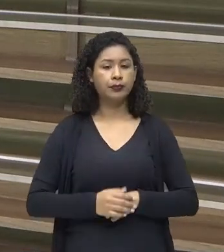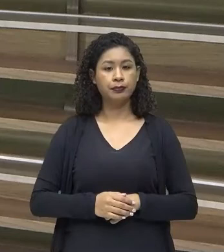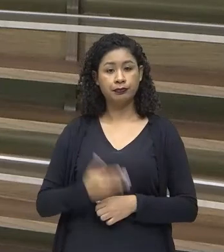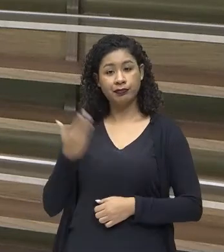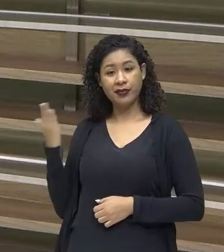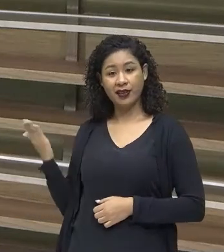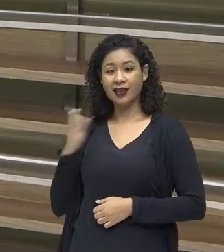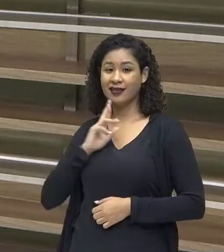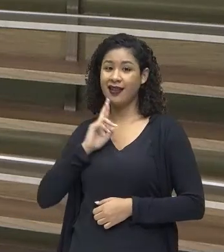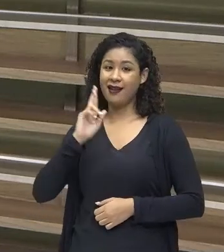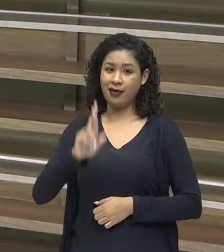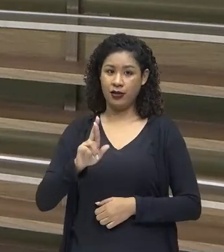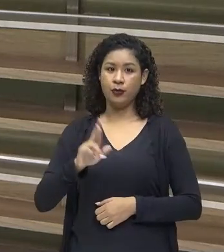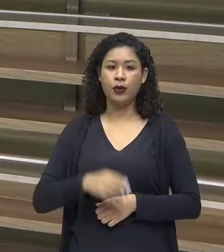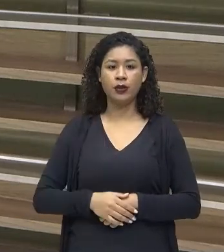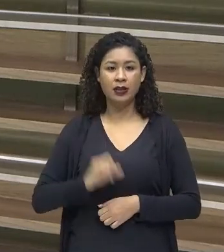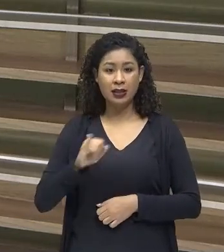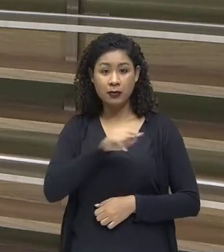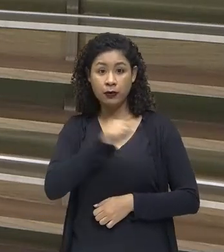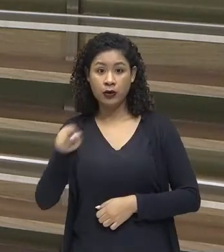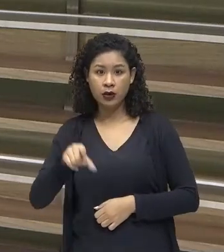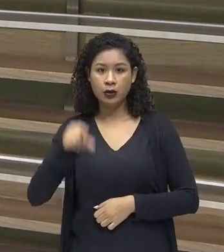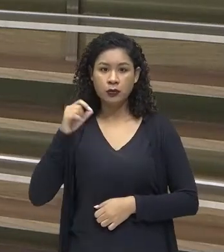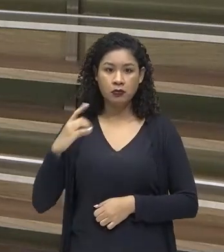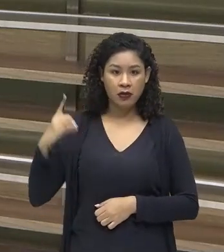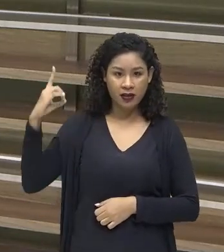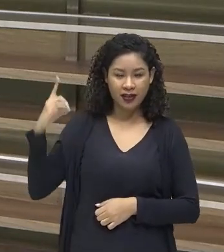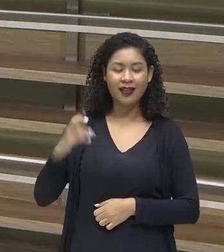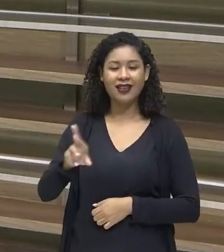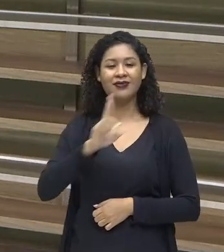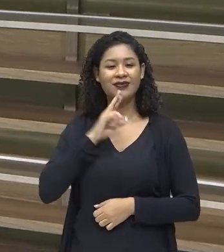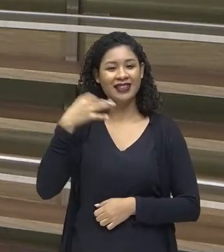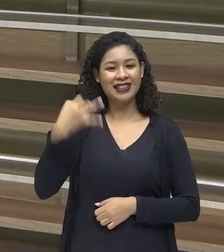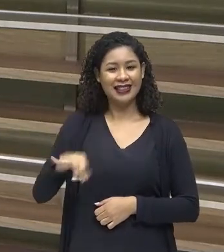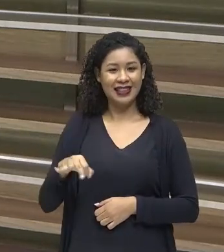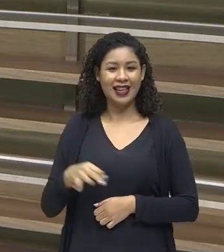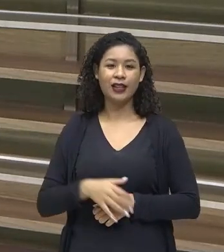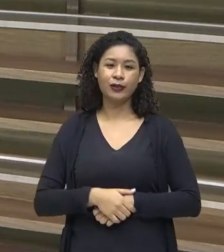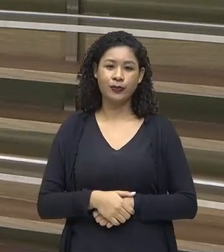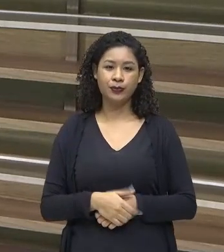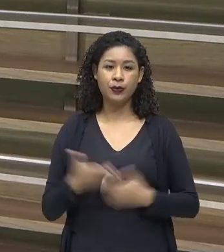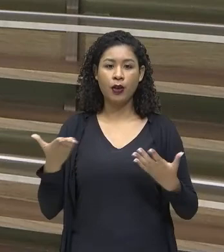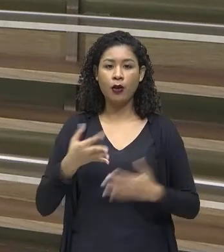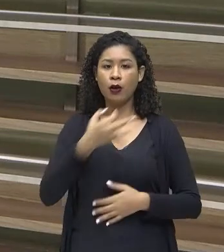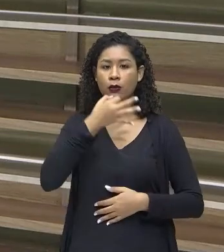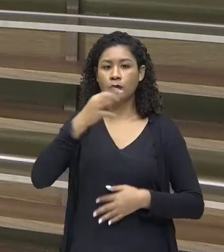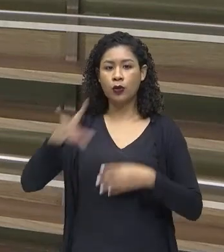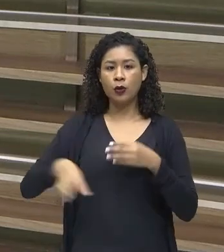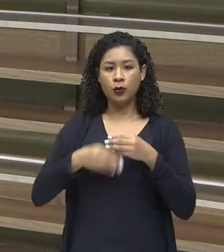nossa alternativa, Quem marcou a alternativa D acertou. Vamos observar aí o nosso comentário.